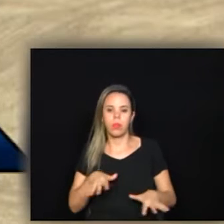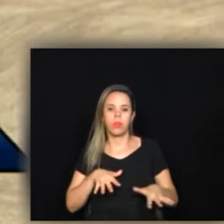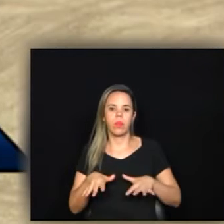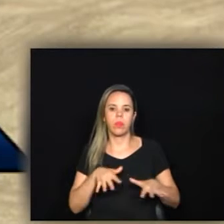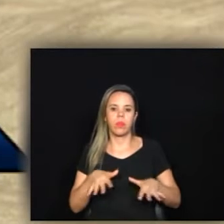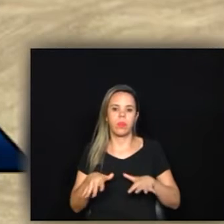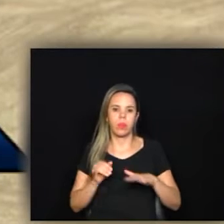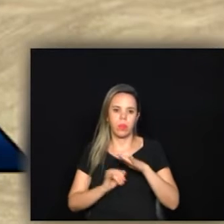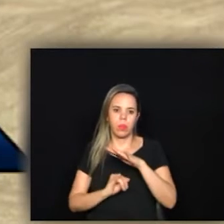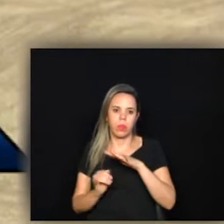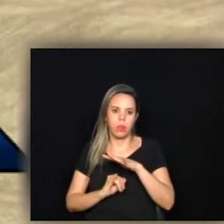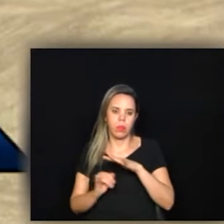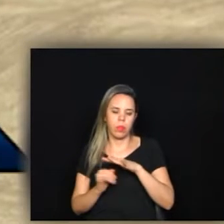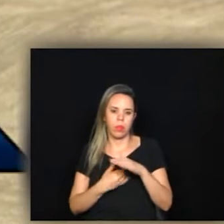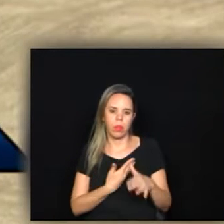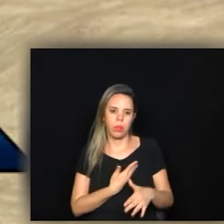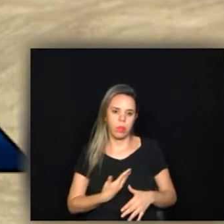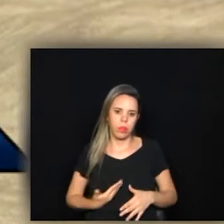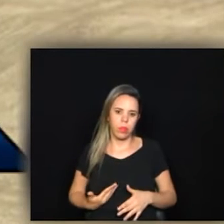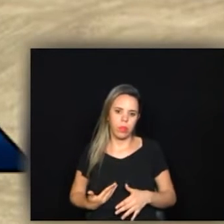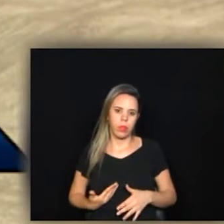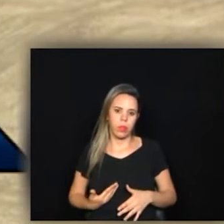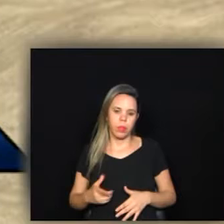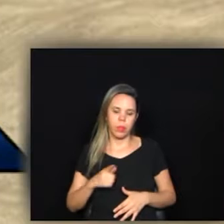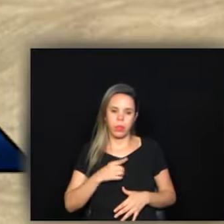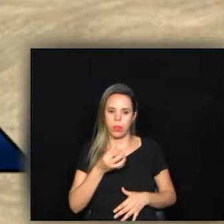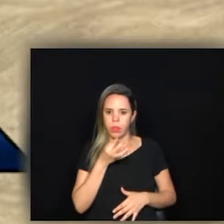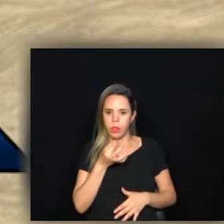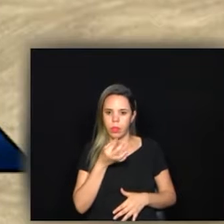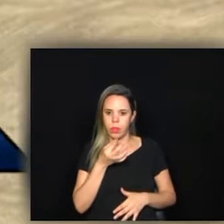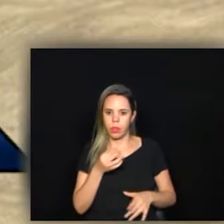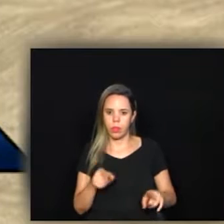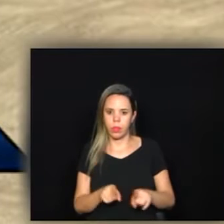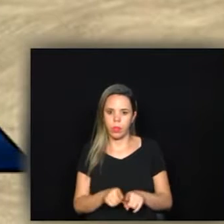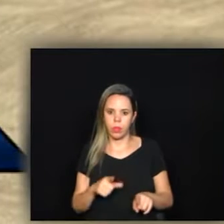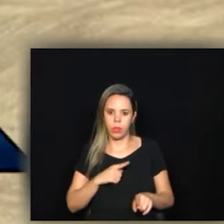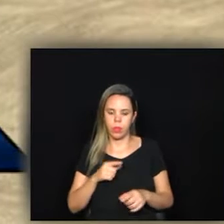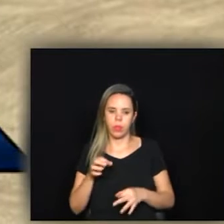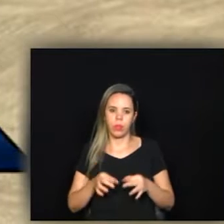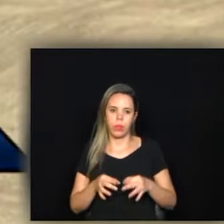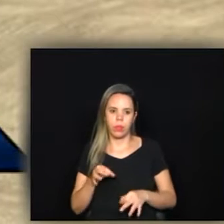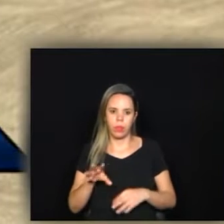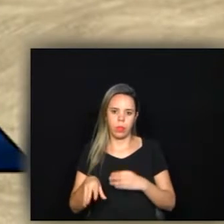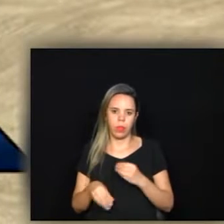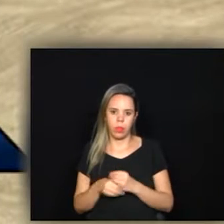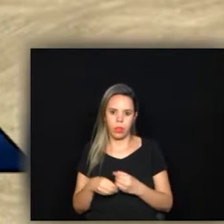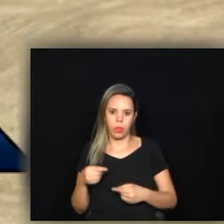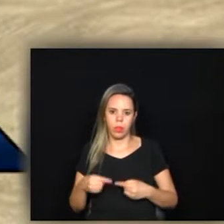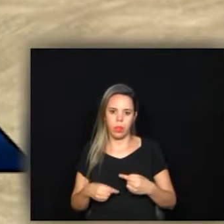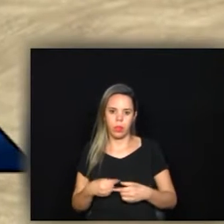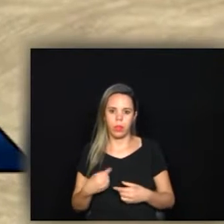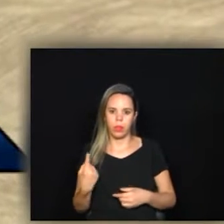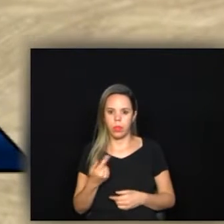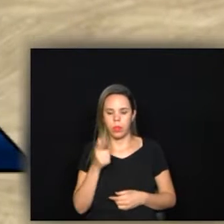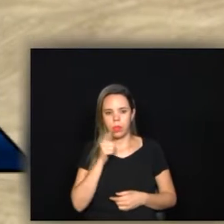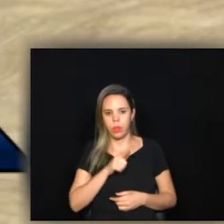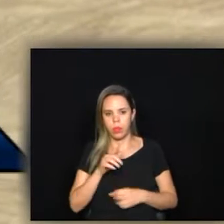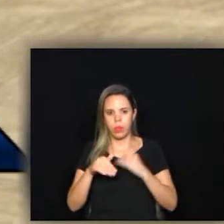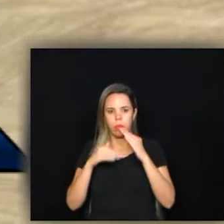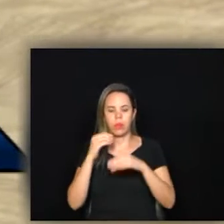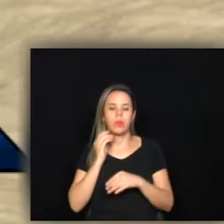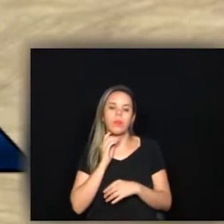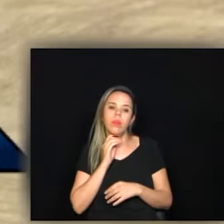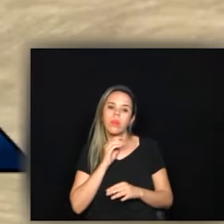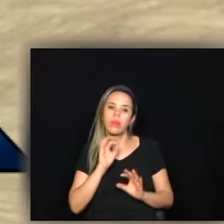sociais, entidades, com o governo. Teve a sugestão da gente também ter o judiciário incluído nessa discussão, para a gente conseguir construir